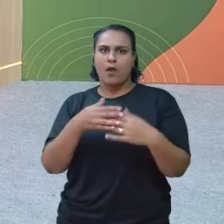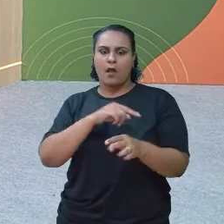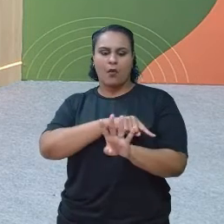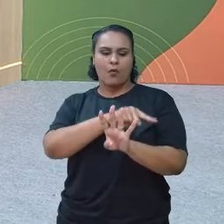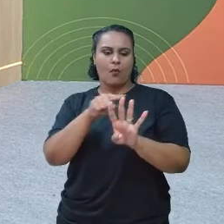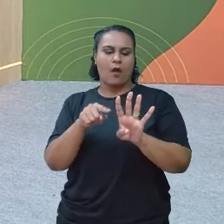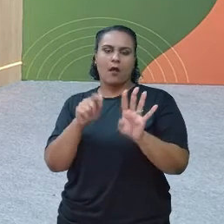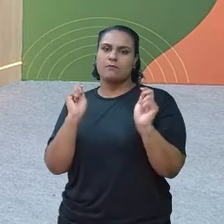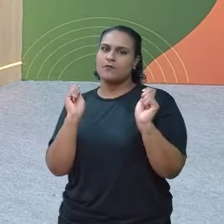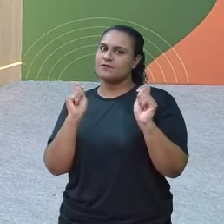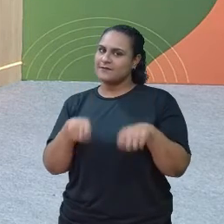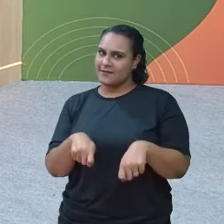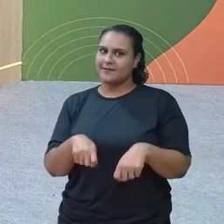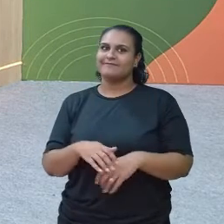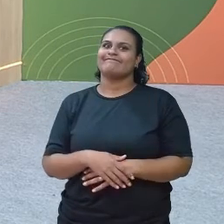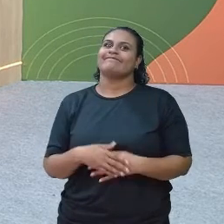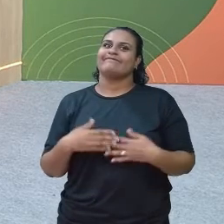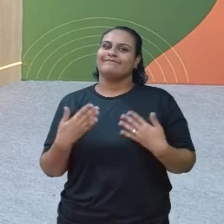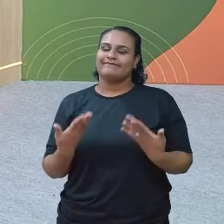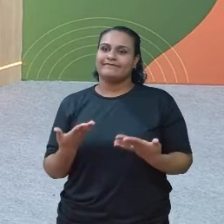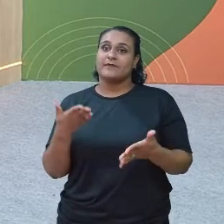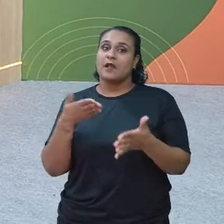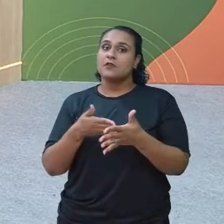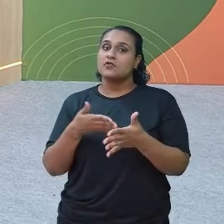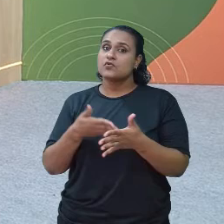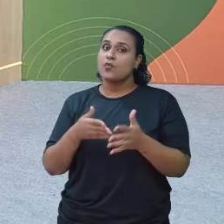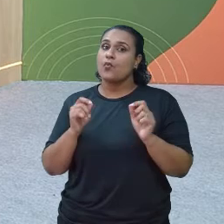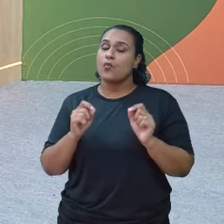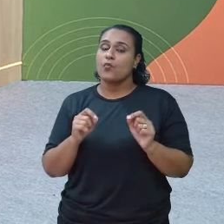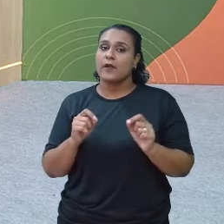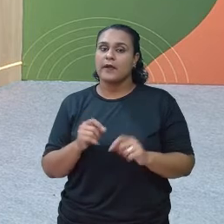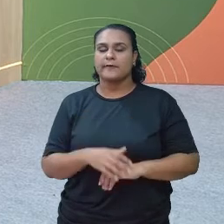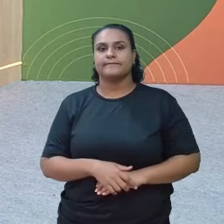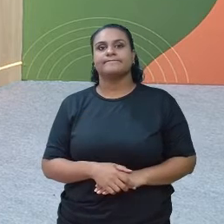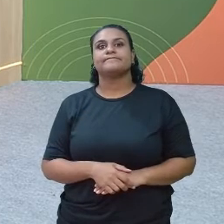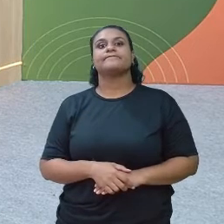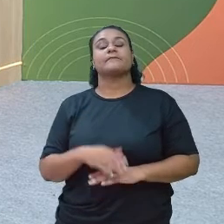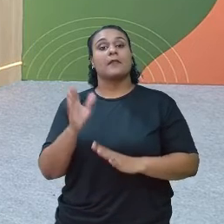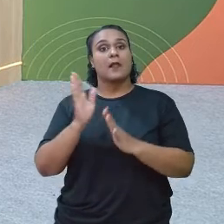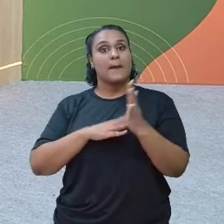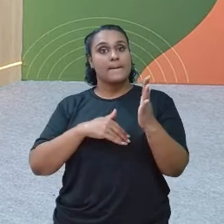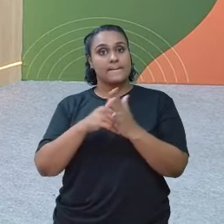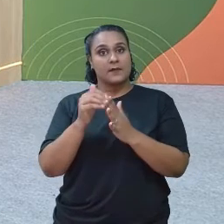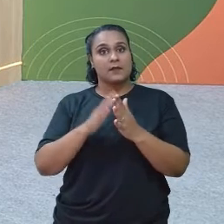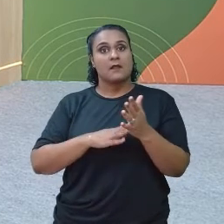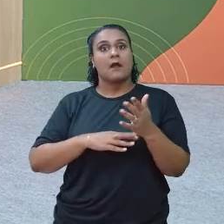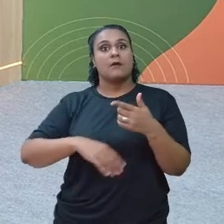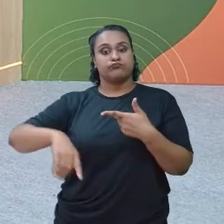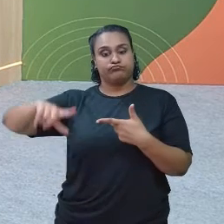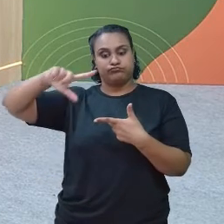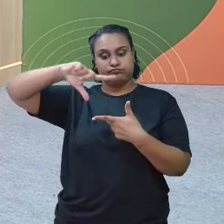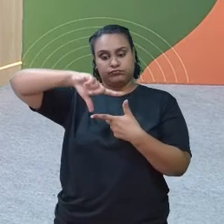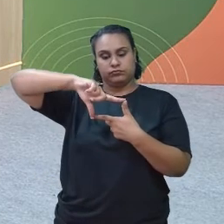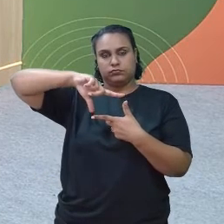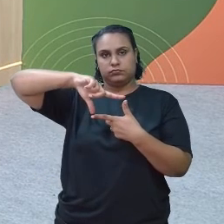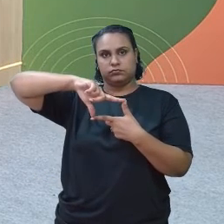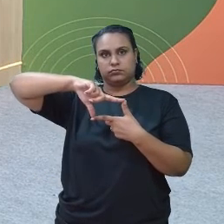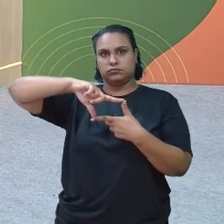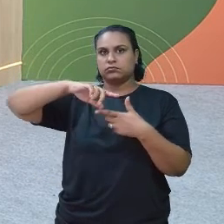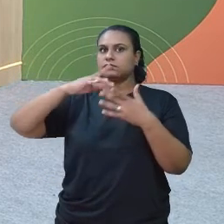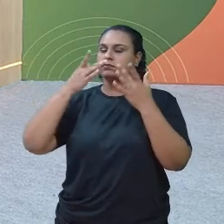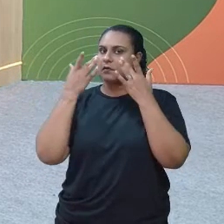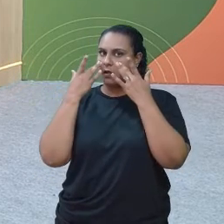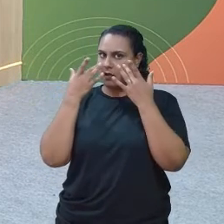cores aí. A restrição feita agora é com relação a pintar a parte de fora. Então, presta